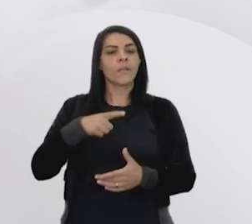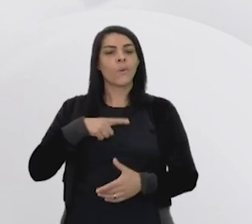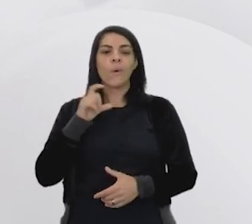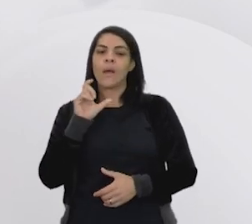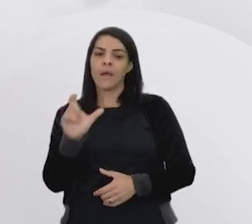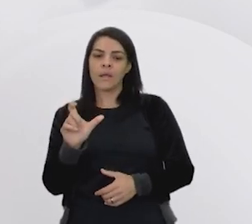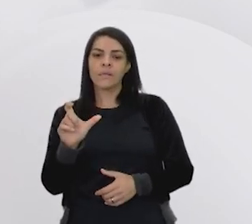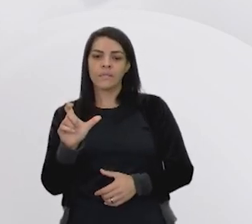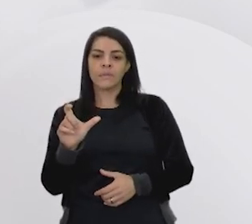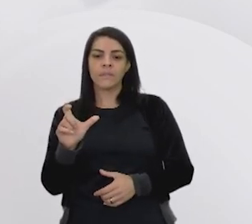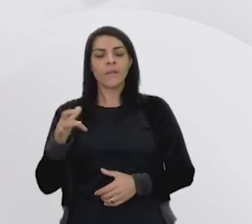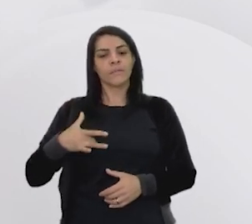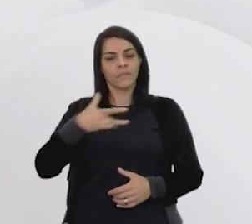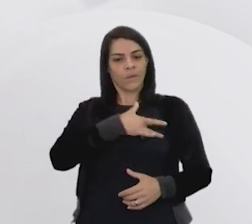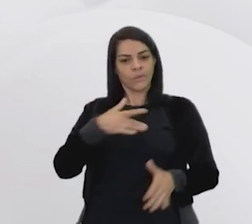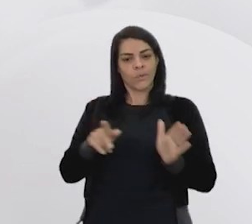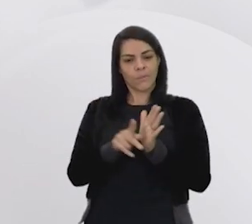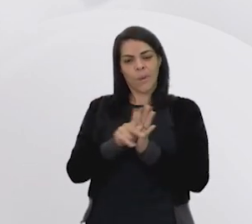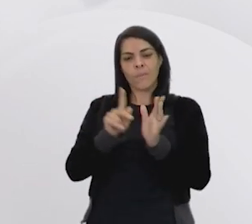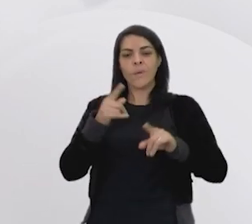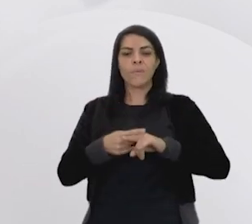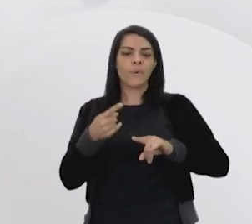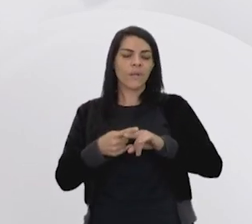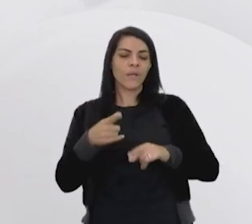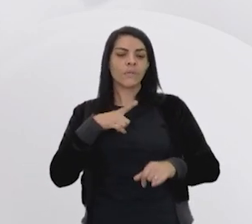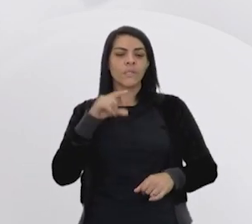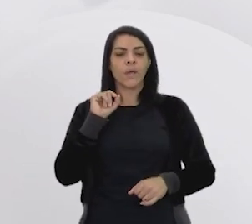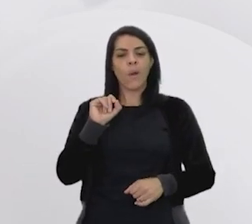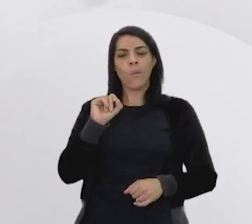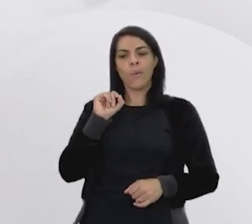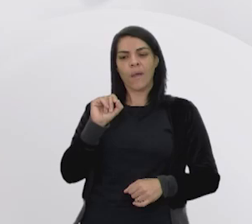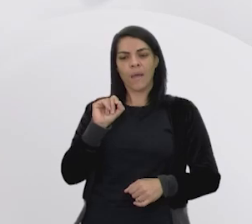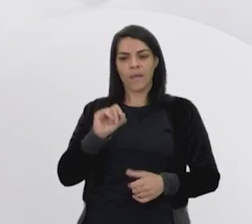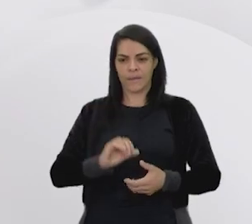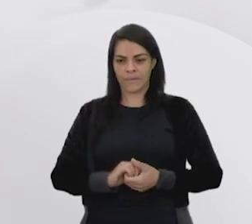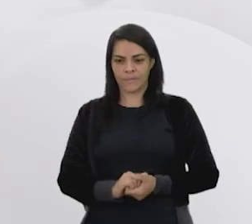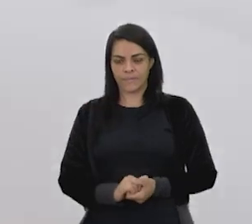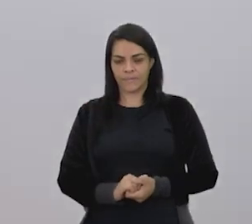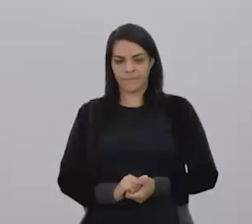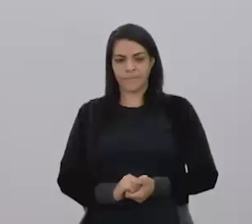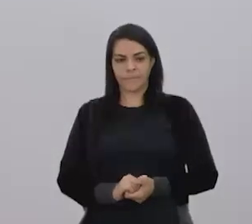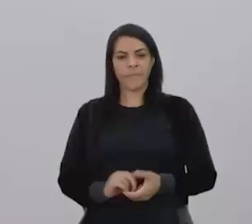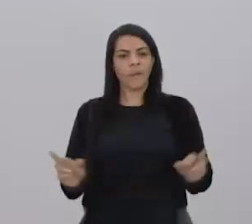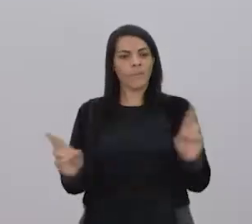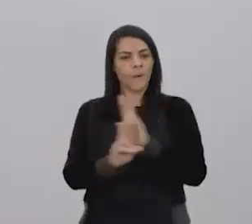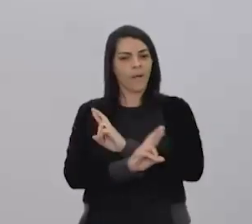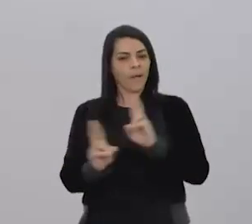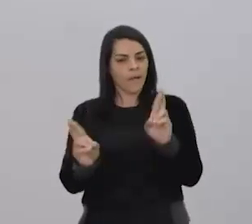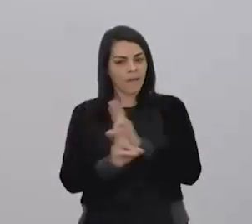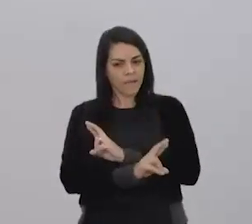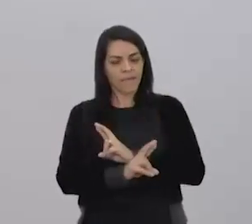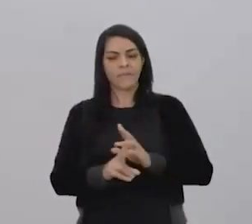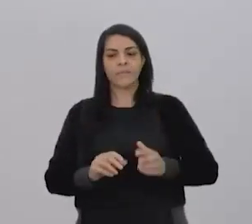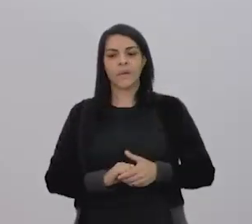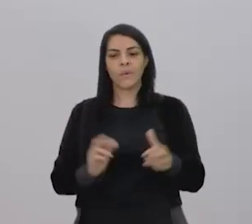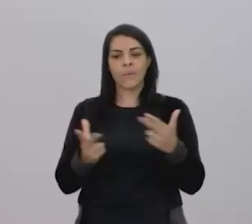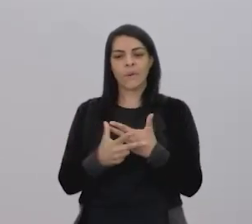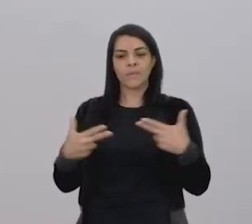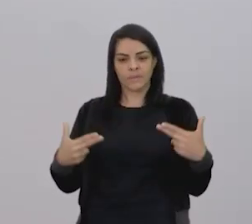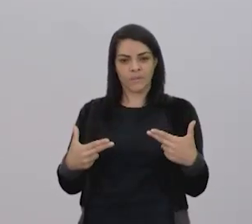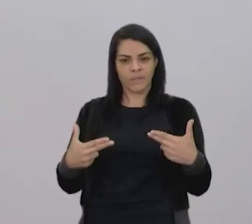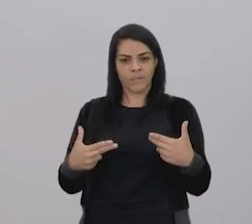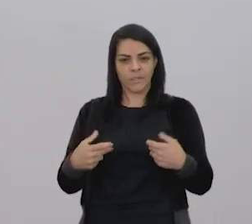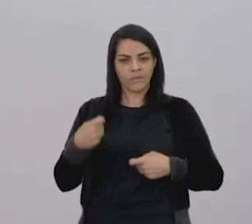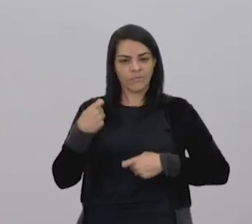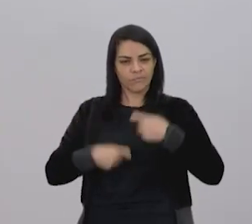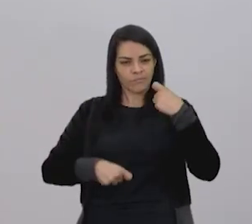carteira de saúde, porque havia uma relação com questão à prostituição.